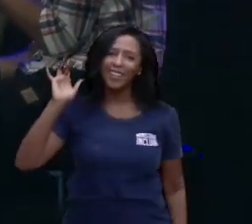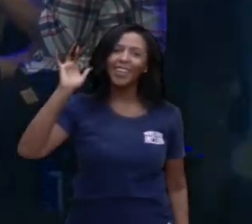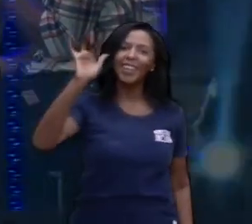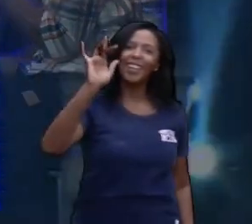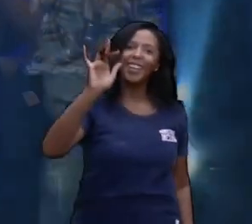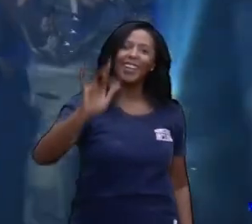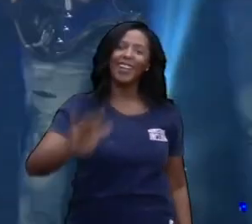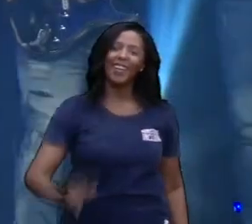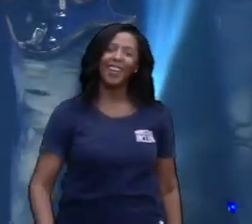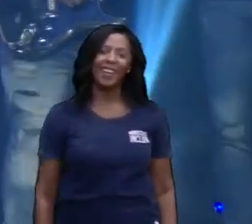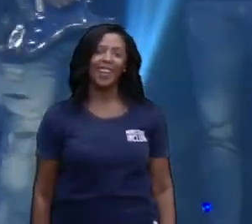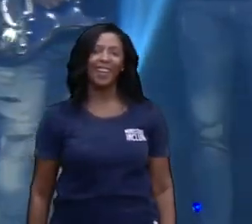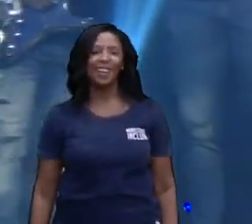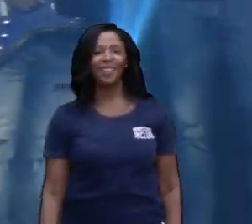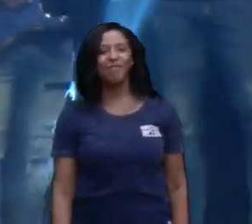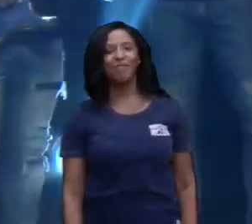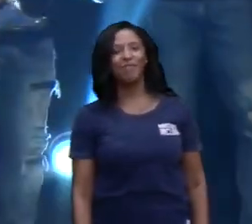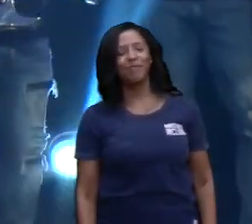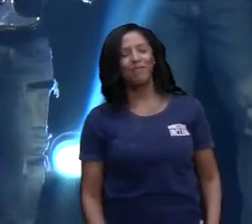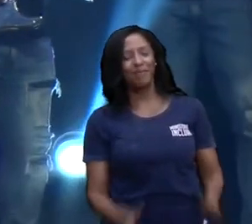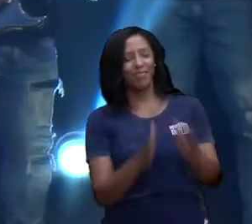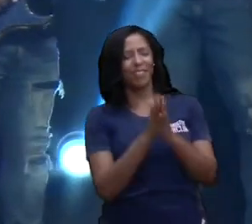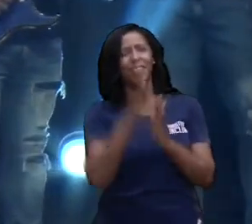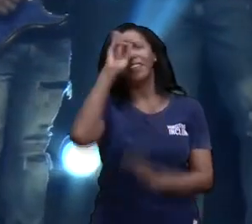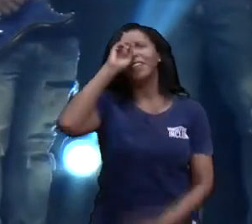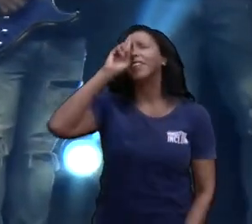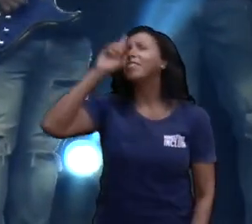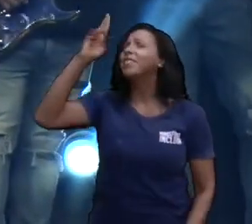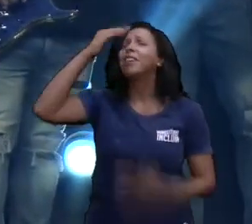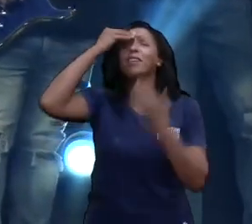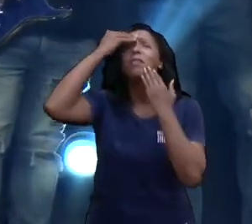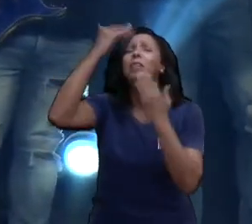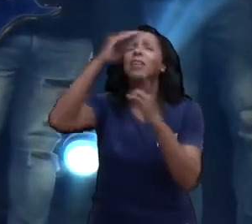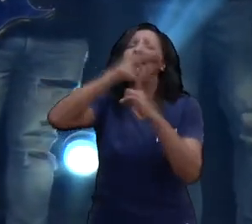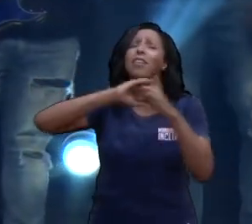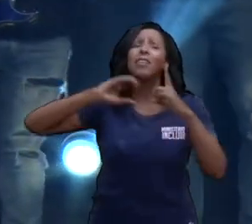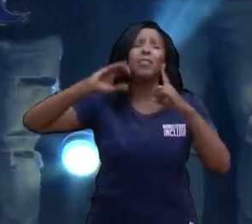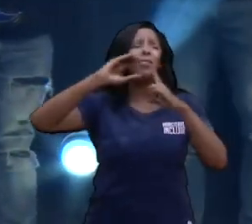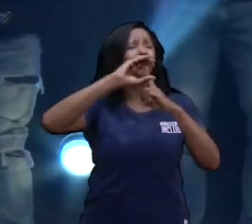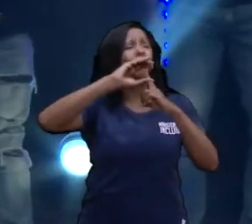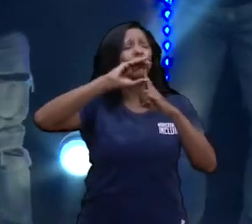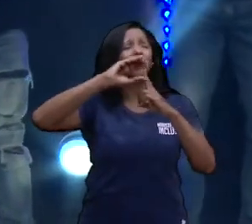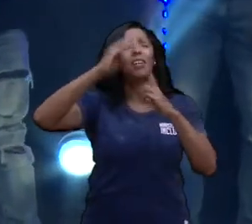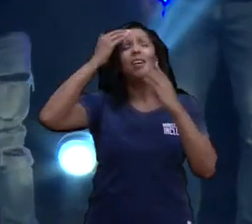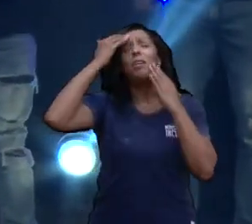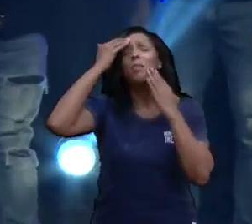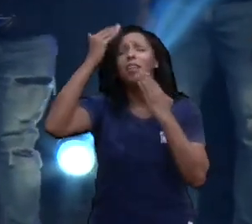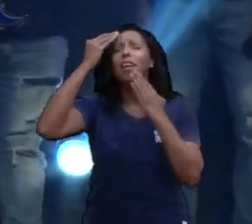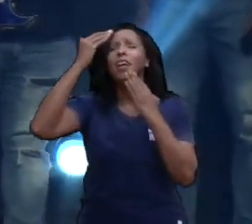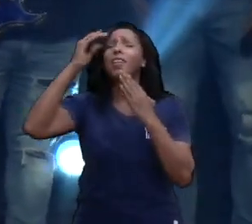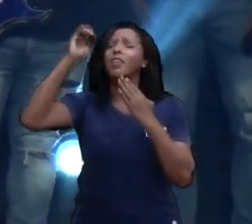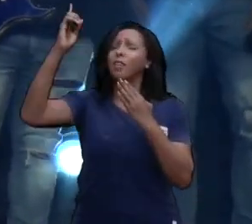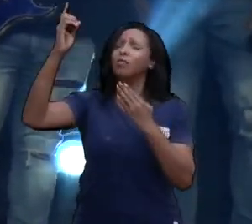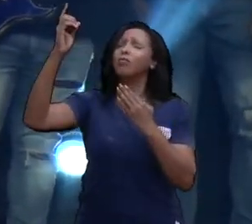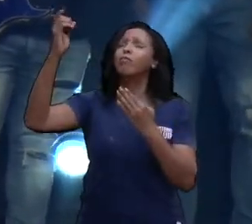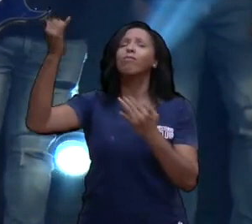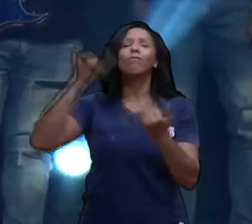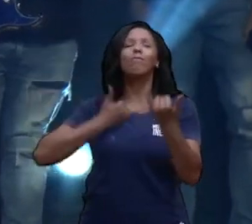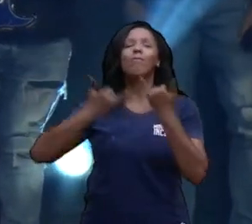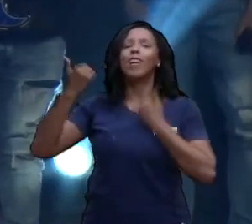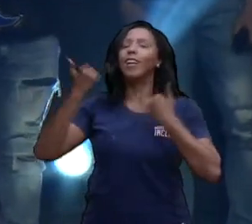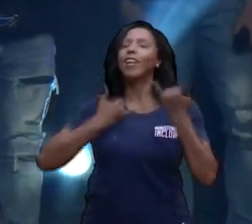vamos orar Senhor muito obrigado por esse culto muito obrigado por tudo que o senhor nos falou nesta